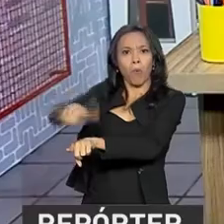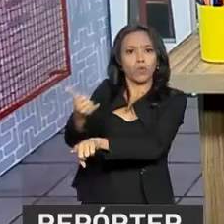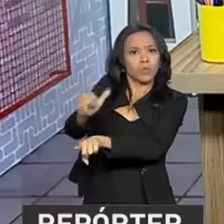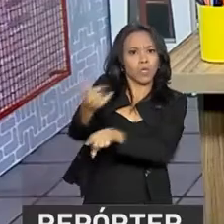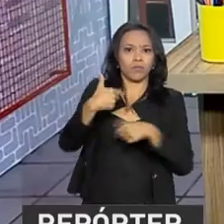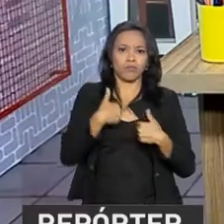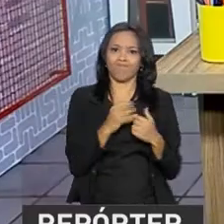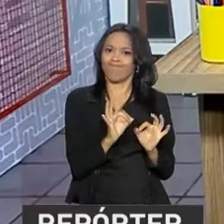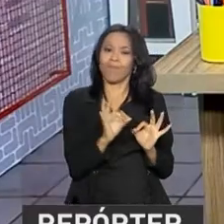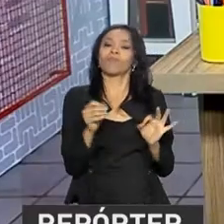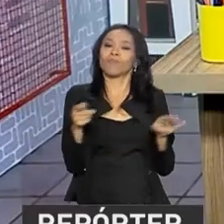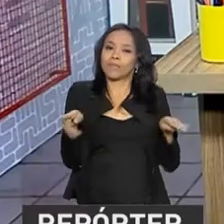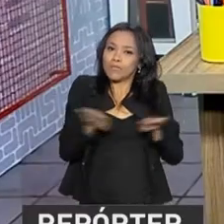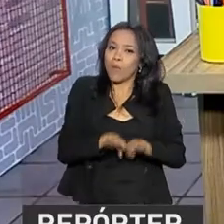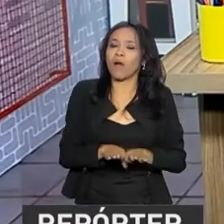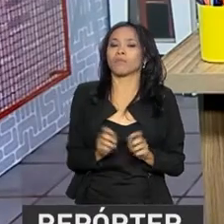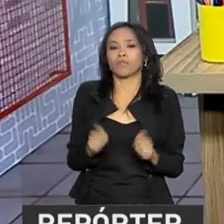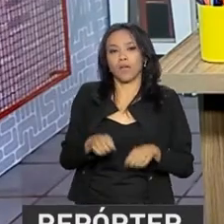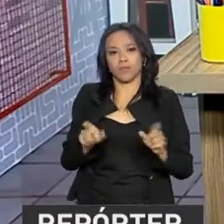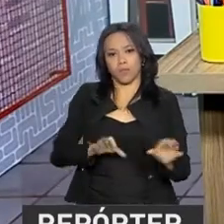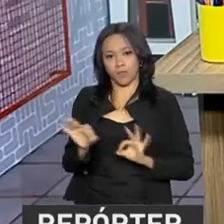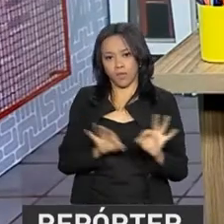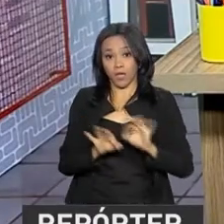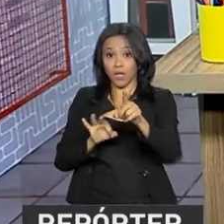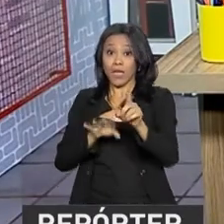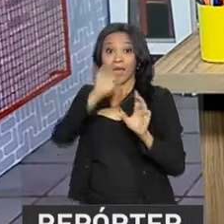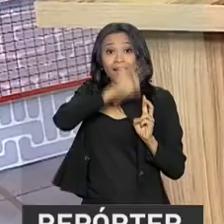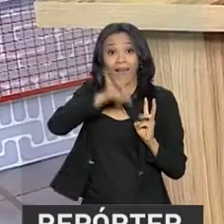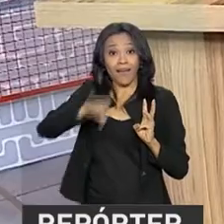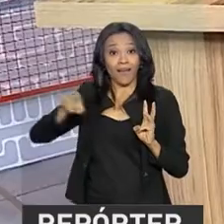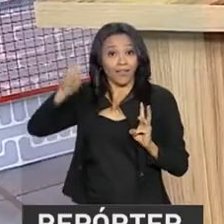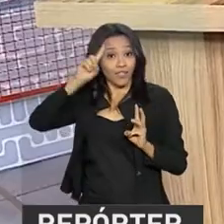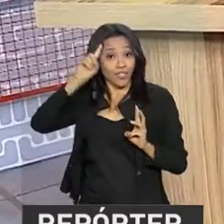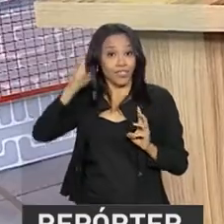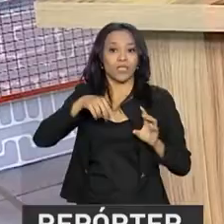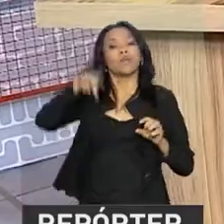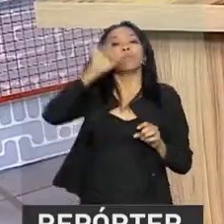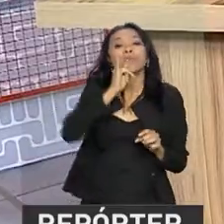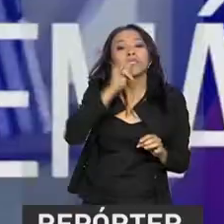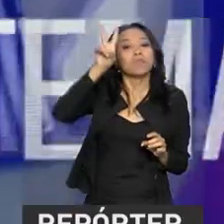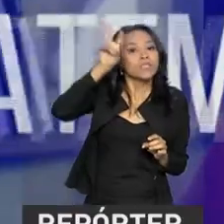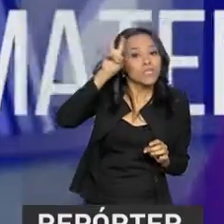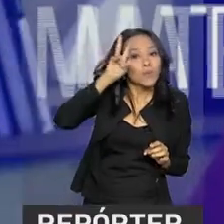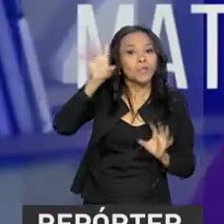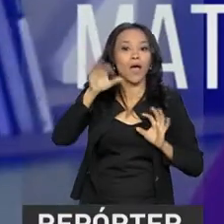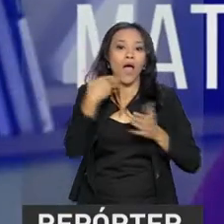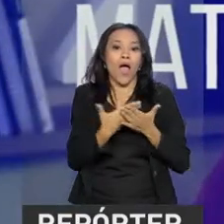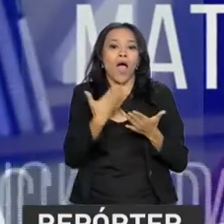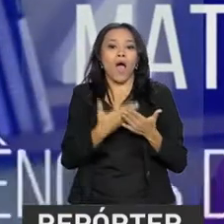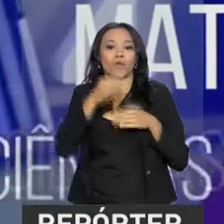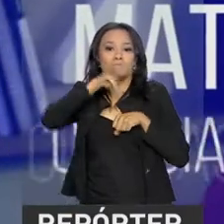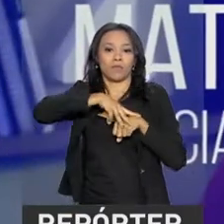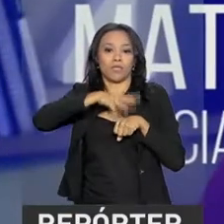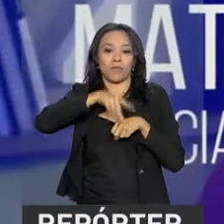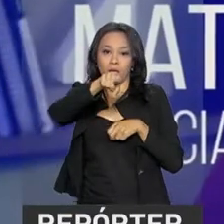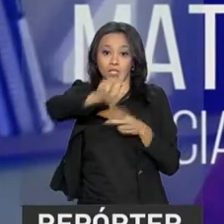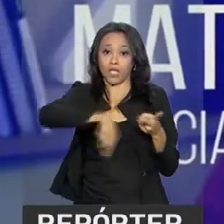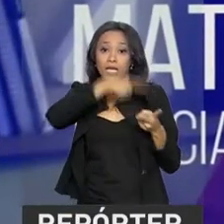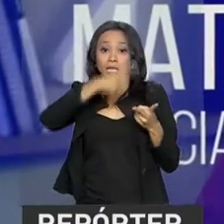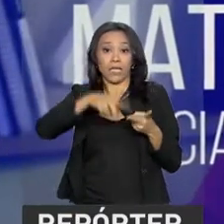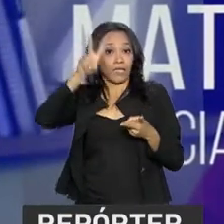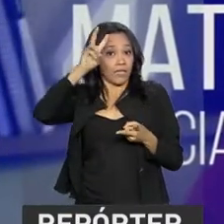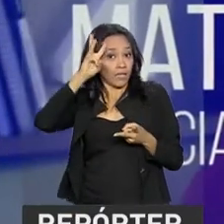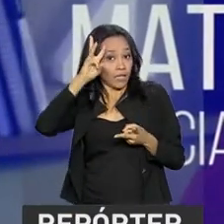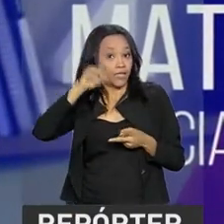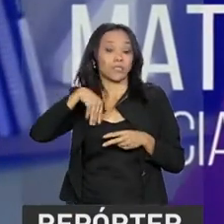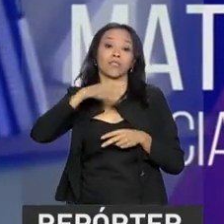no programa cada dia uma área de conhecimento é ensinada na segunda por exemplo é dia de aula de matemática na terça aula